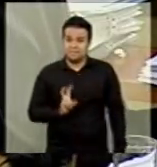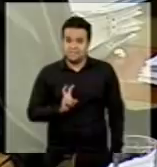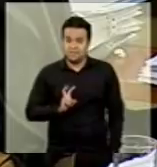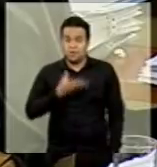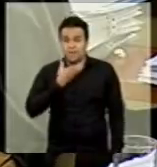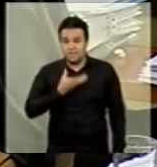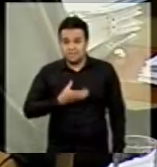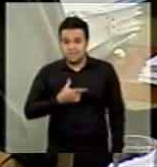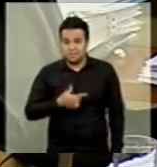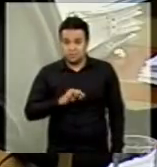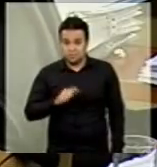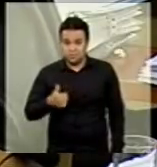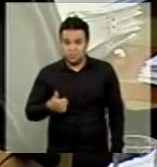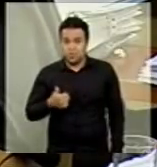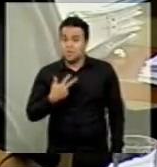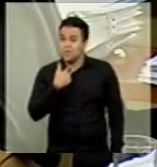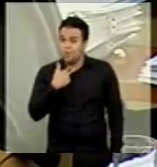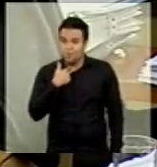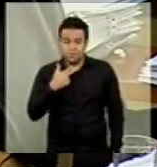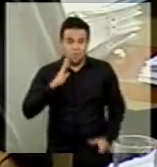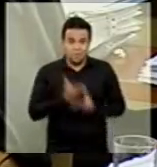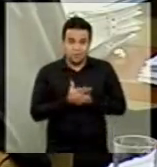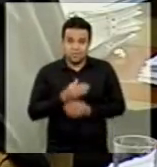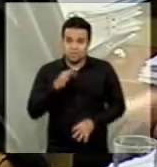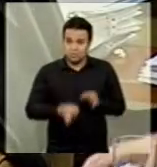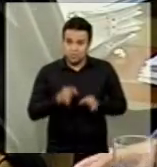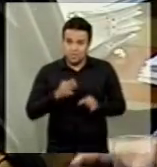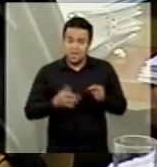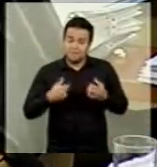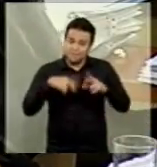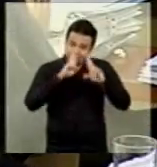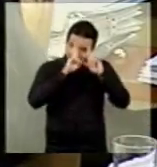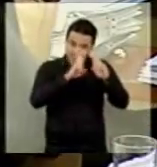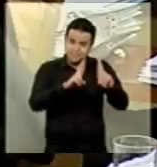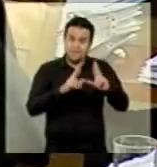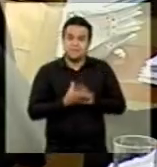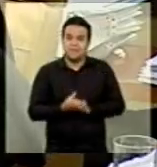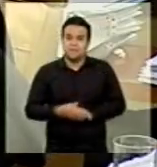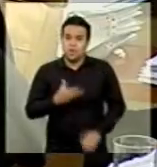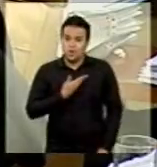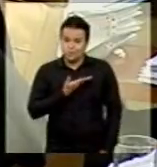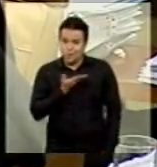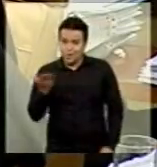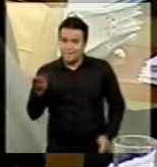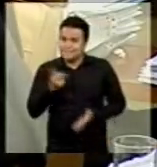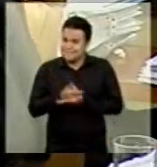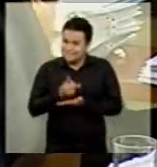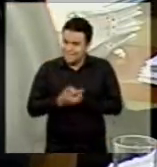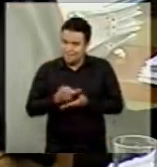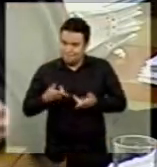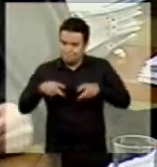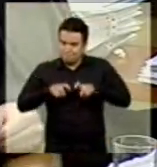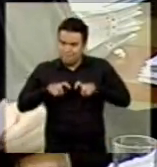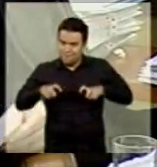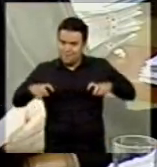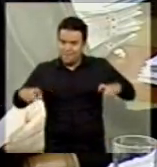2001 não era possível processar e julgar, respeitando os colegas de sempre que sentaram nessas